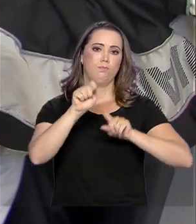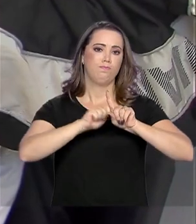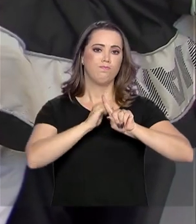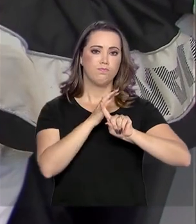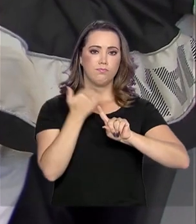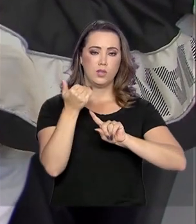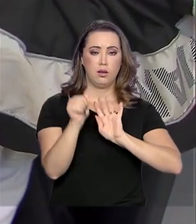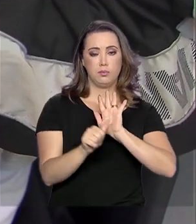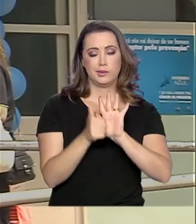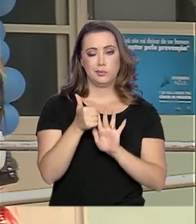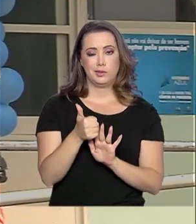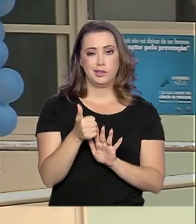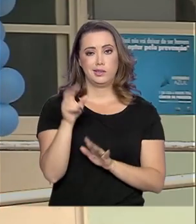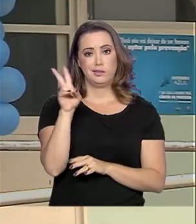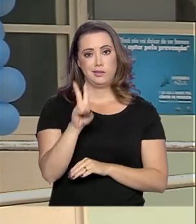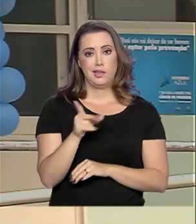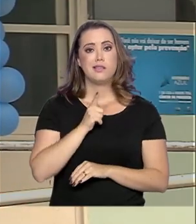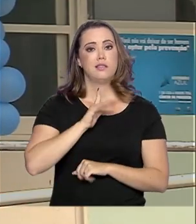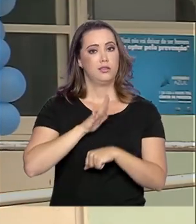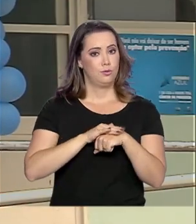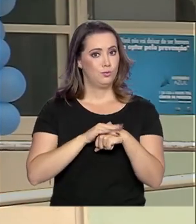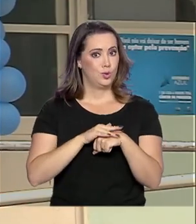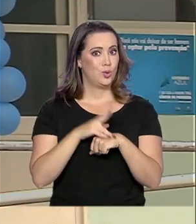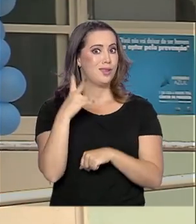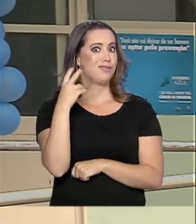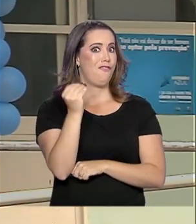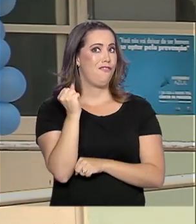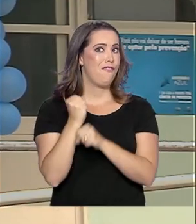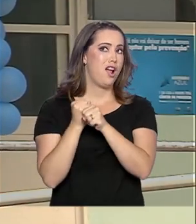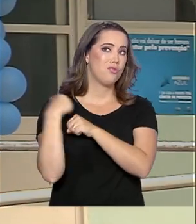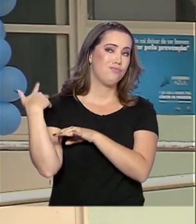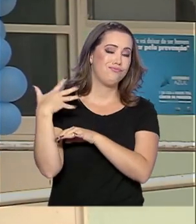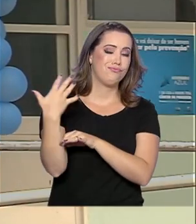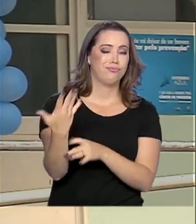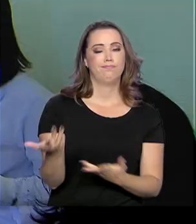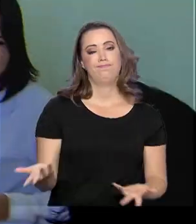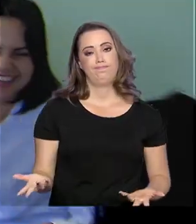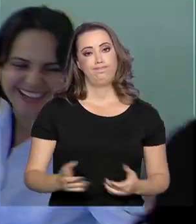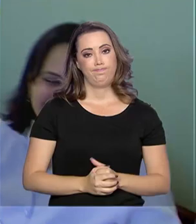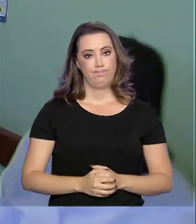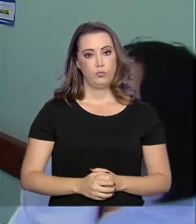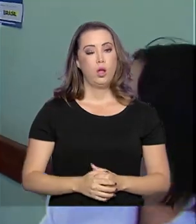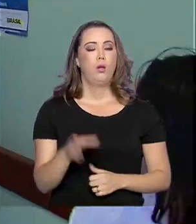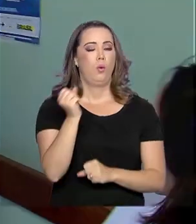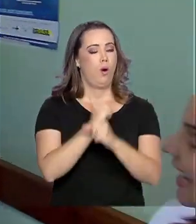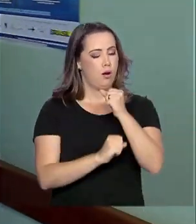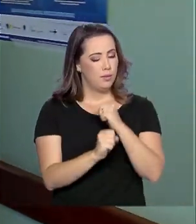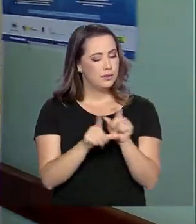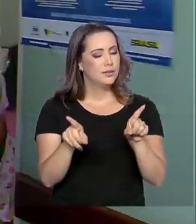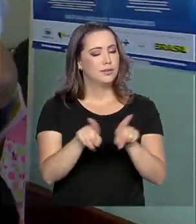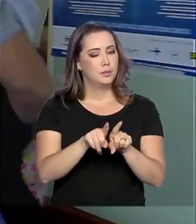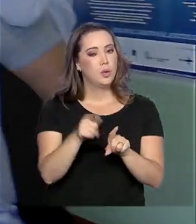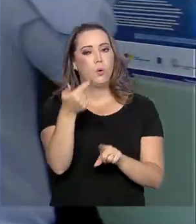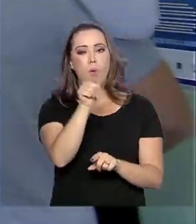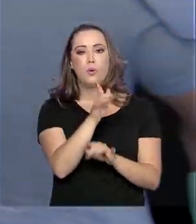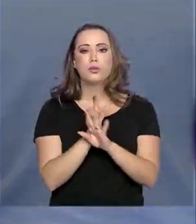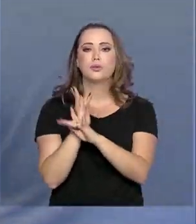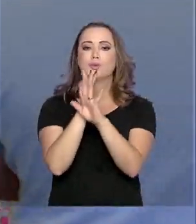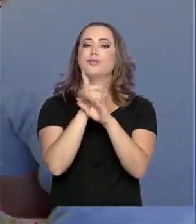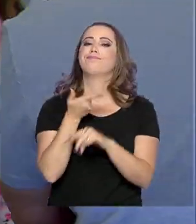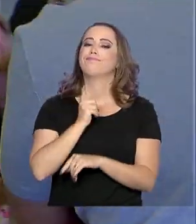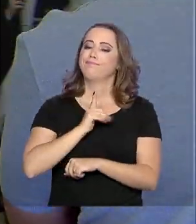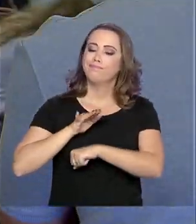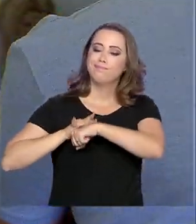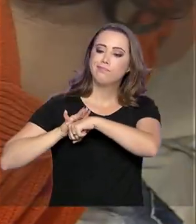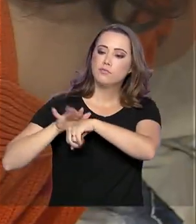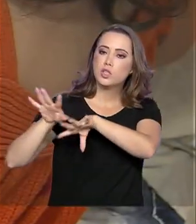primeiro caso da doença em duas décadas por aqui. No ano passado, 526 municípios também tiveram casos de sarampo. Foram mais de